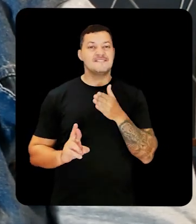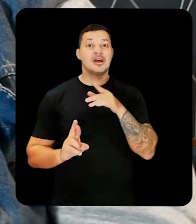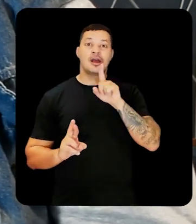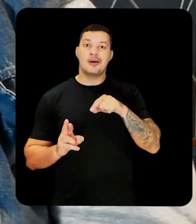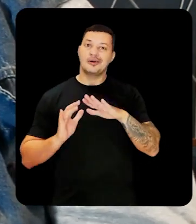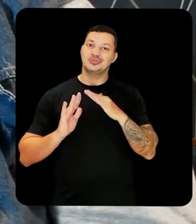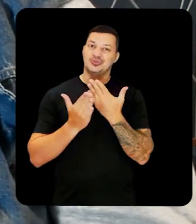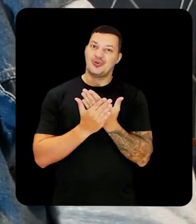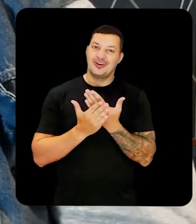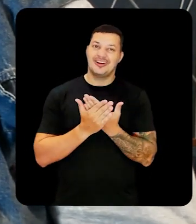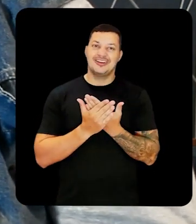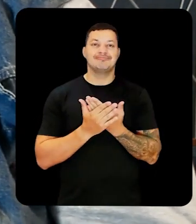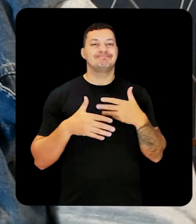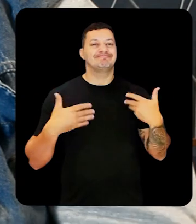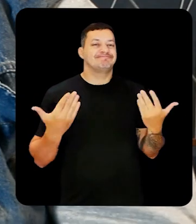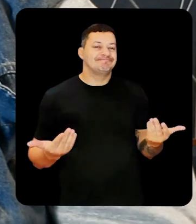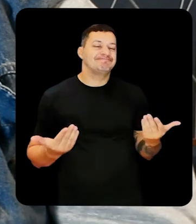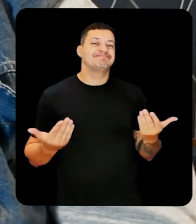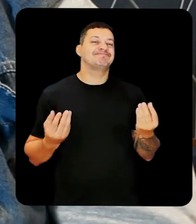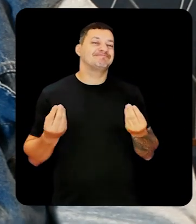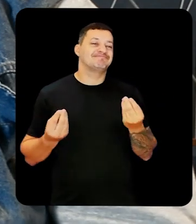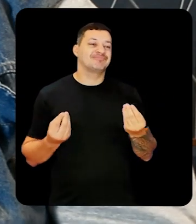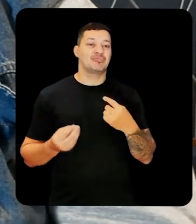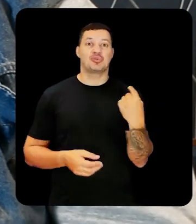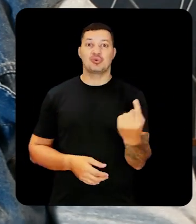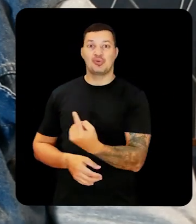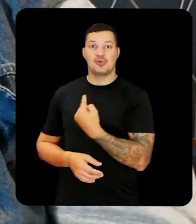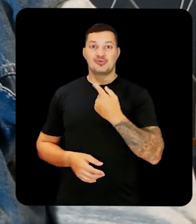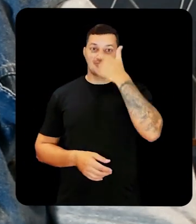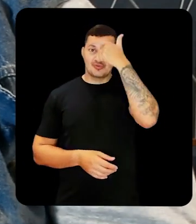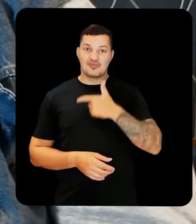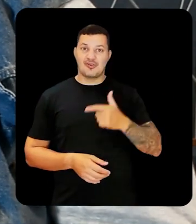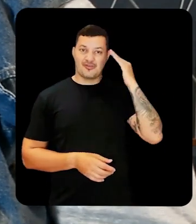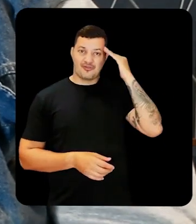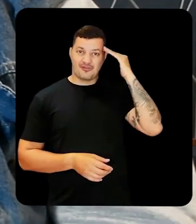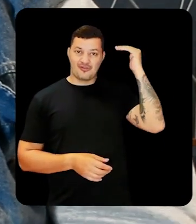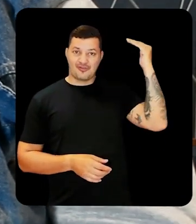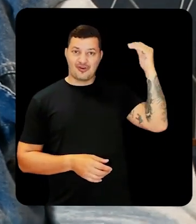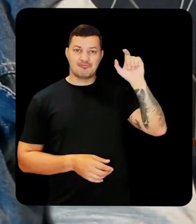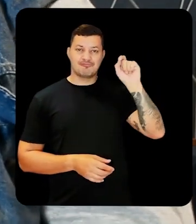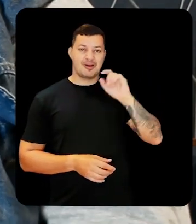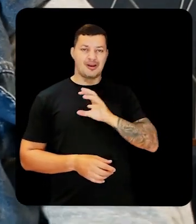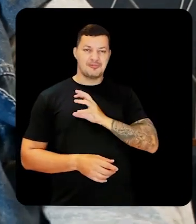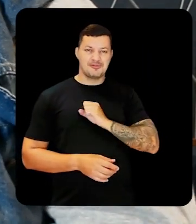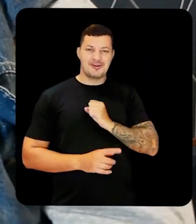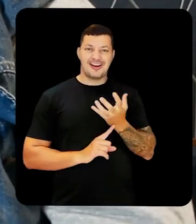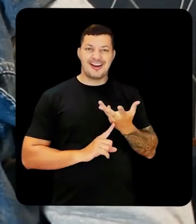ali, era uma escola. Ou seja, e nós, como artista, e amando a